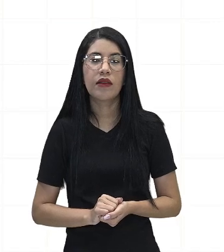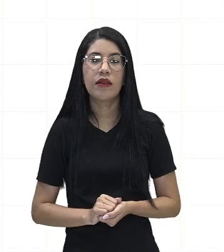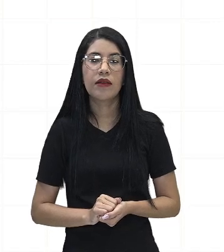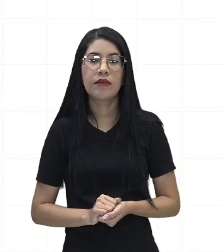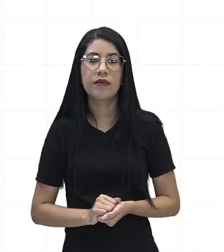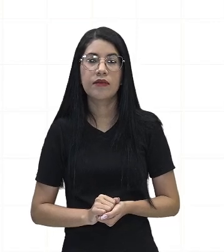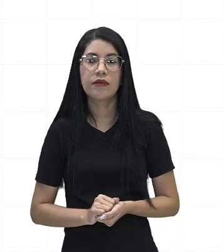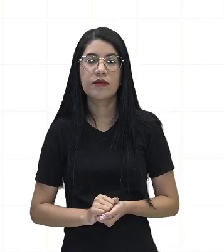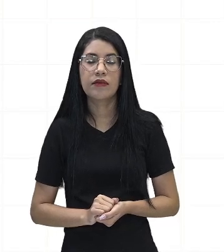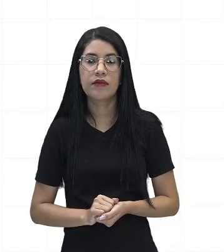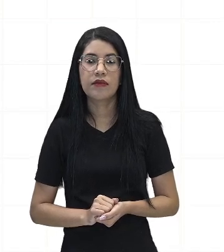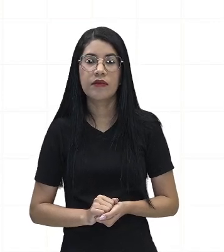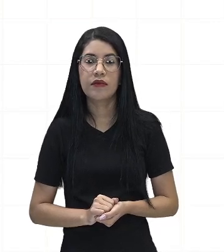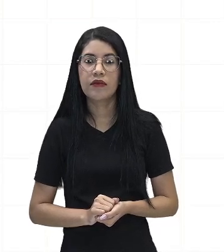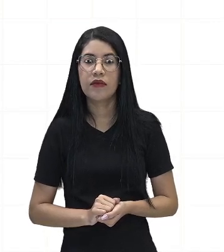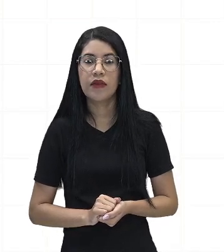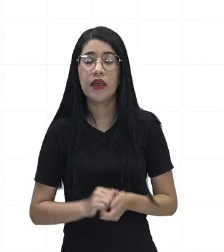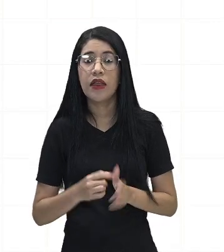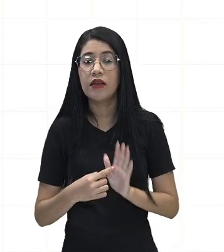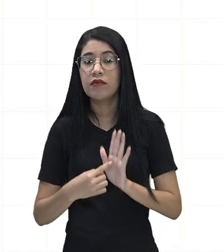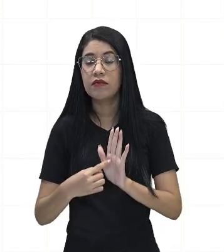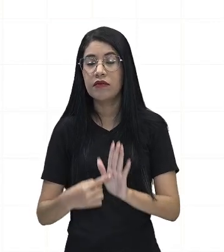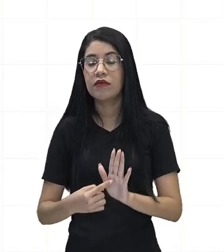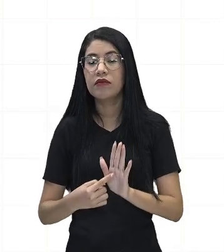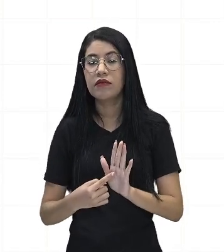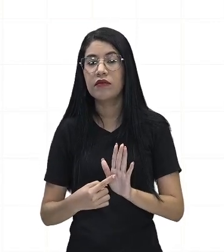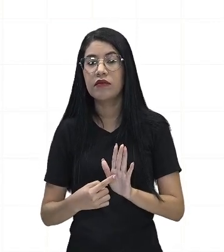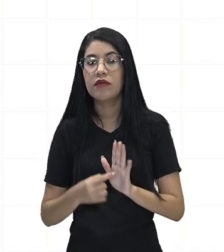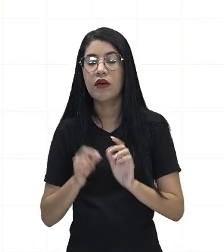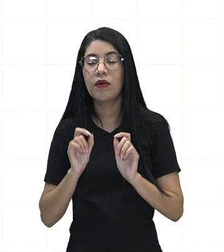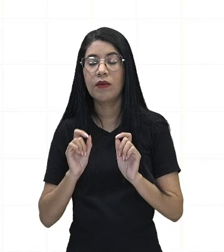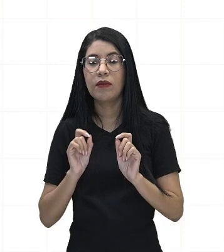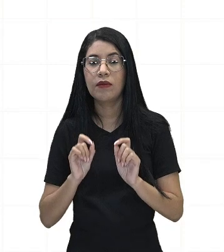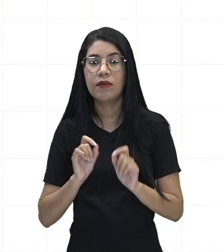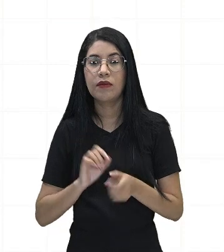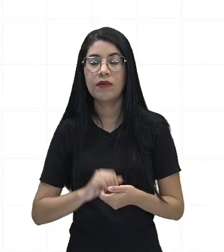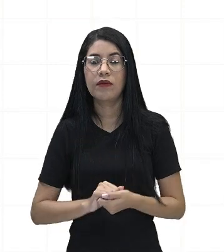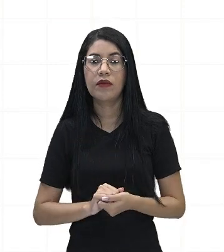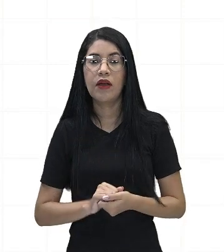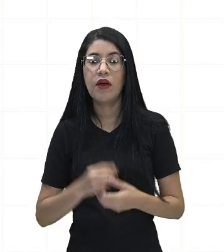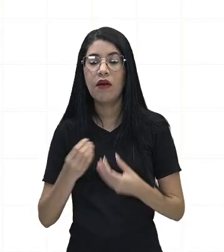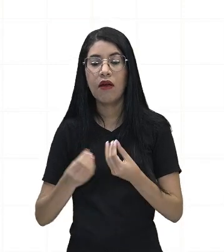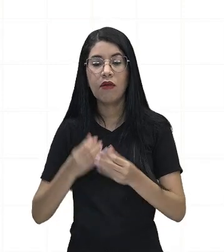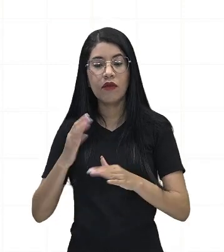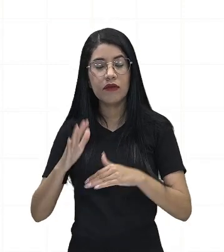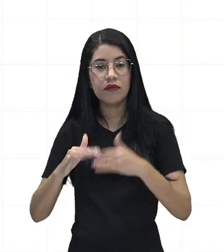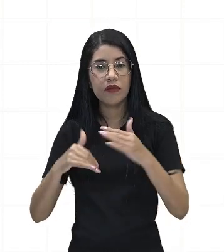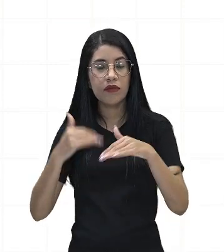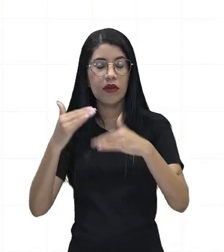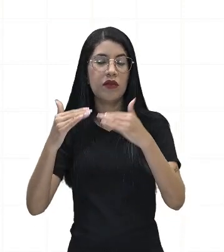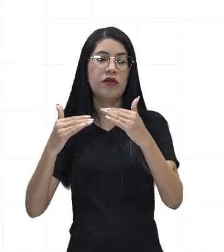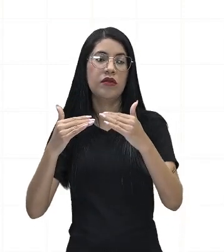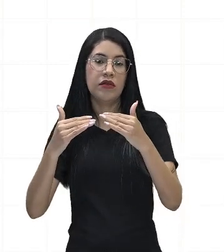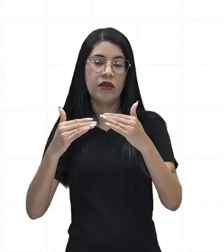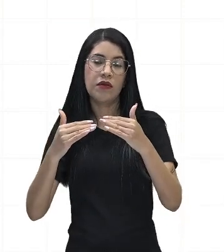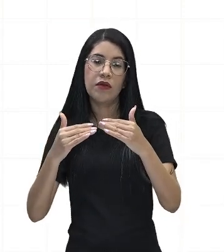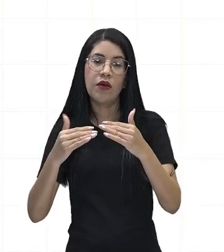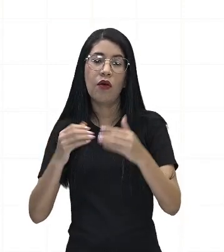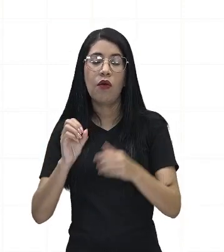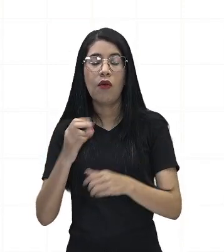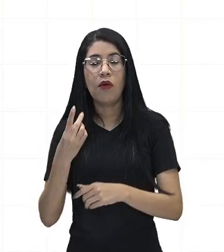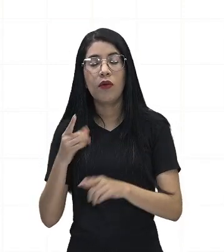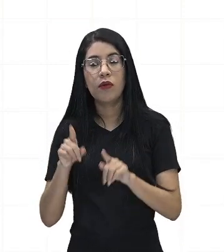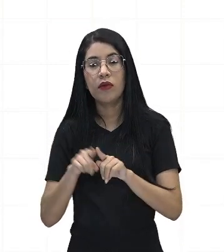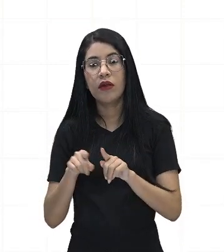em o gráfico de linhas, ele vai mostrar aqui a evolução, né? A evolução, ou